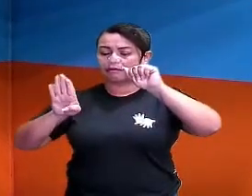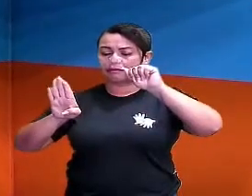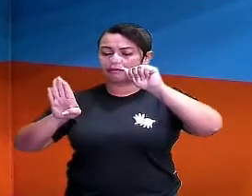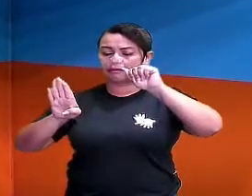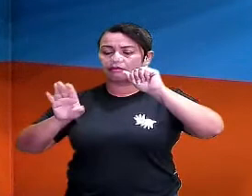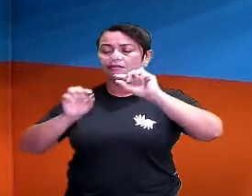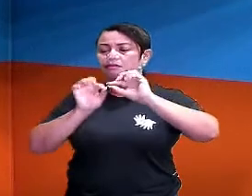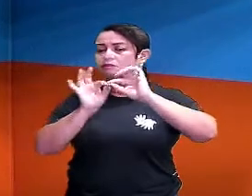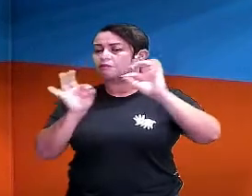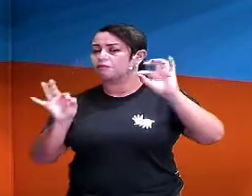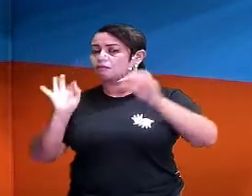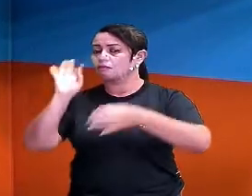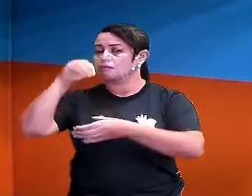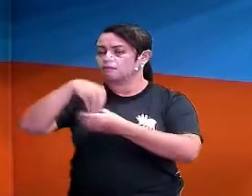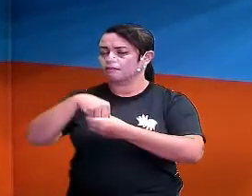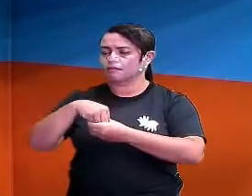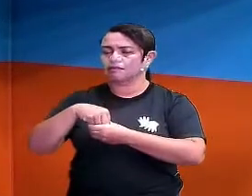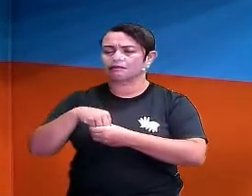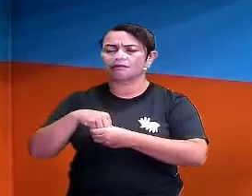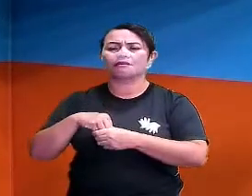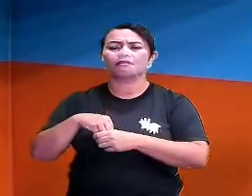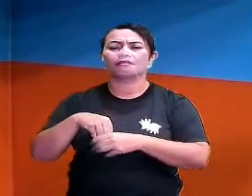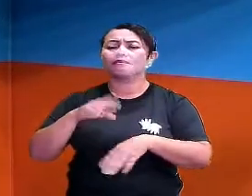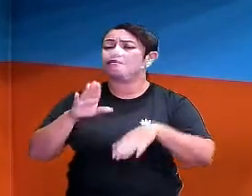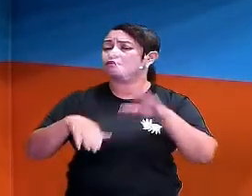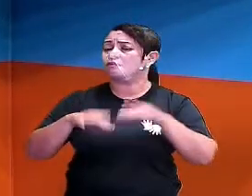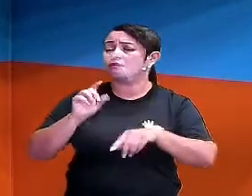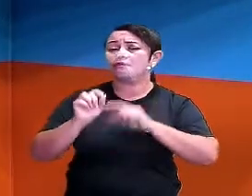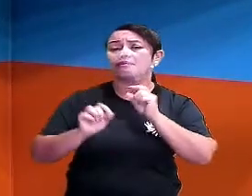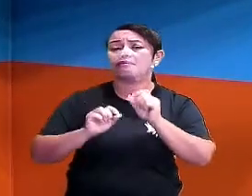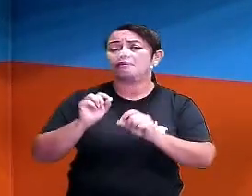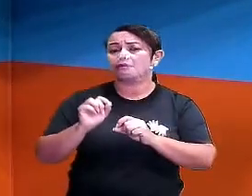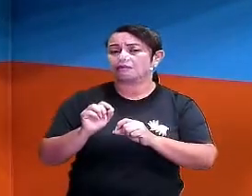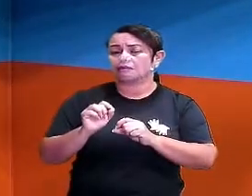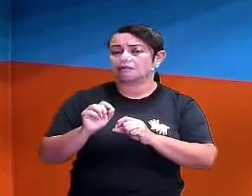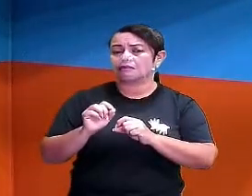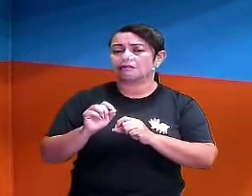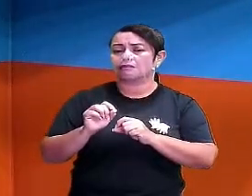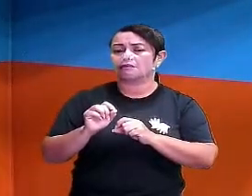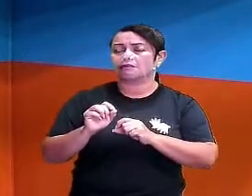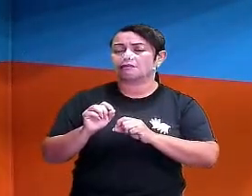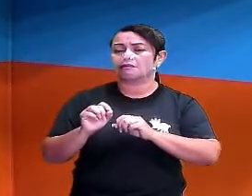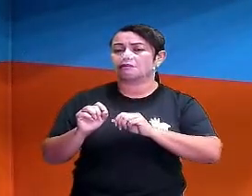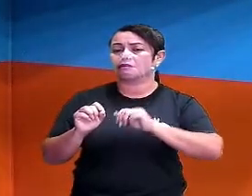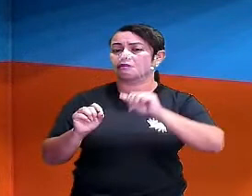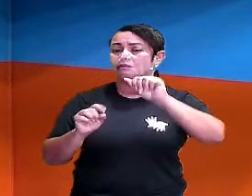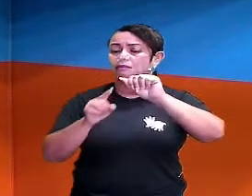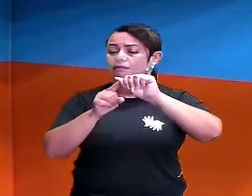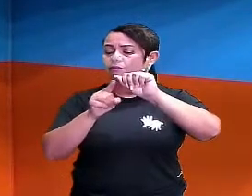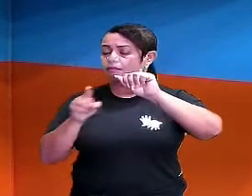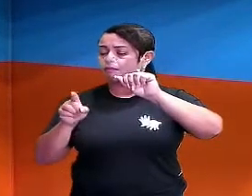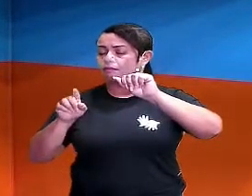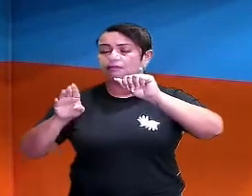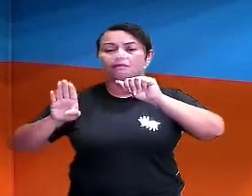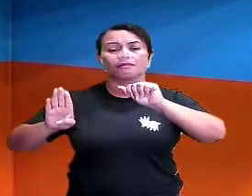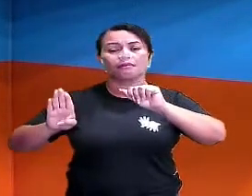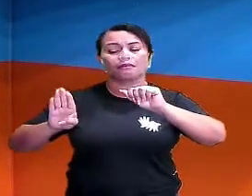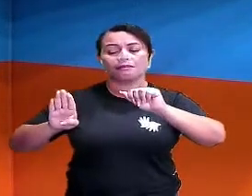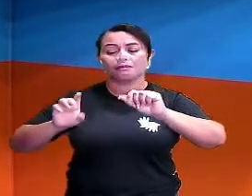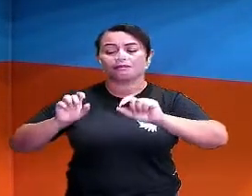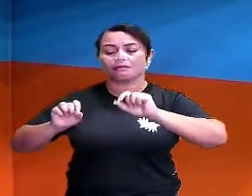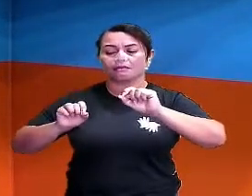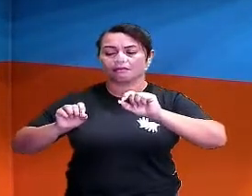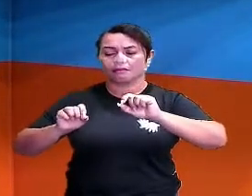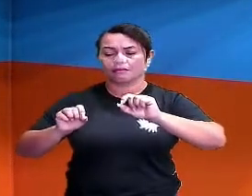polígono, independentemente da posição dos pontos AB. Então, aqui eu tenho o ponto A e o ponto B, e a gente vê